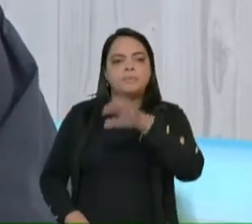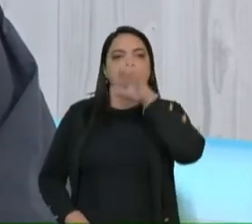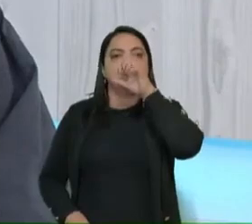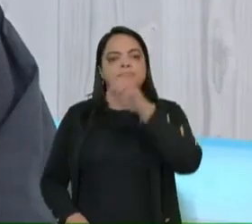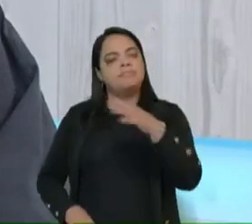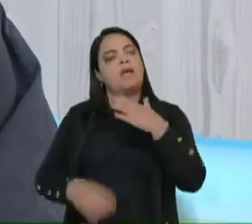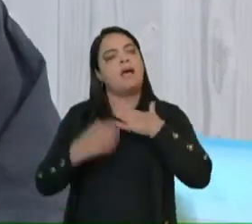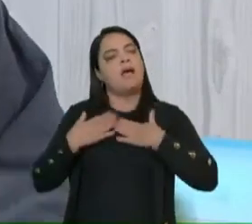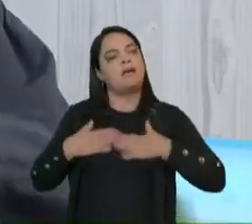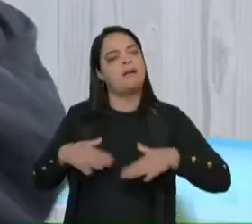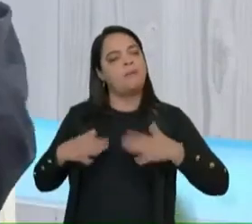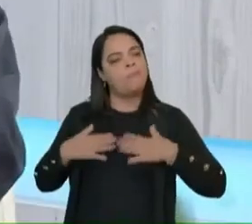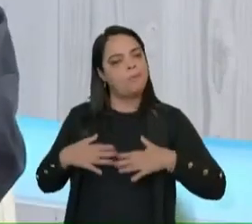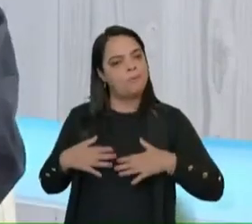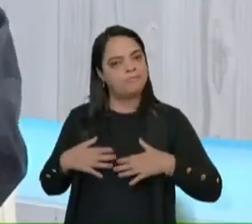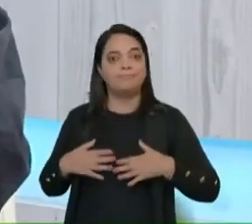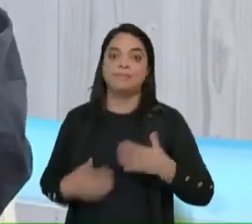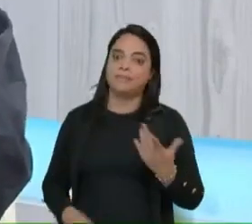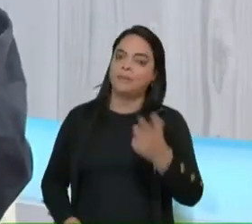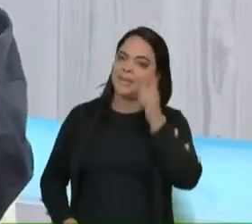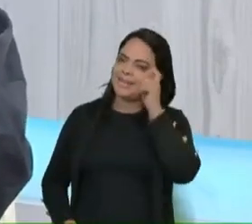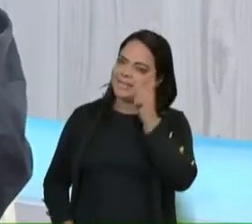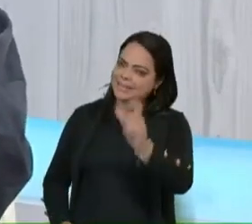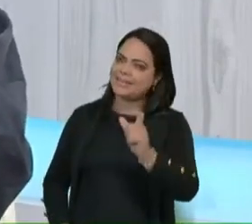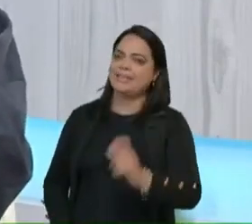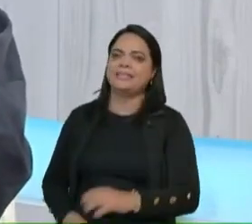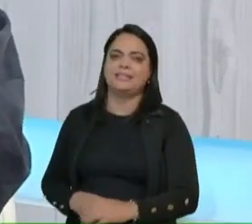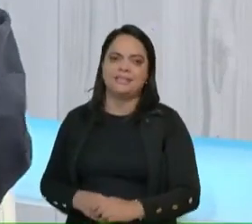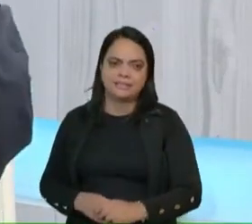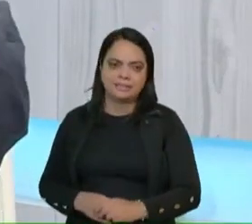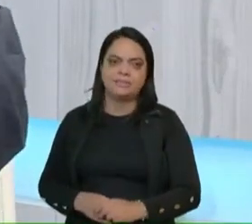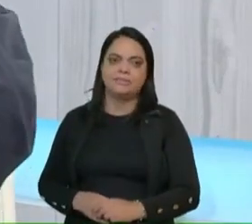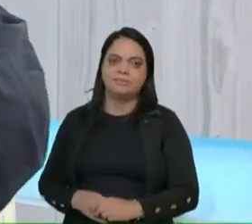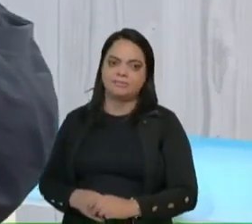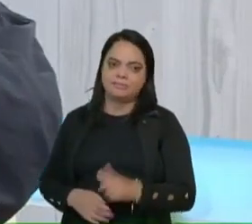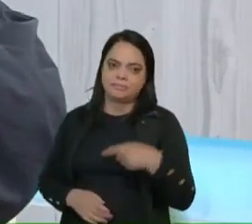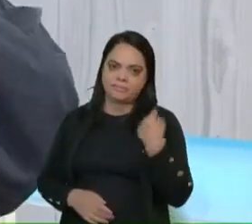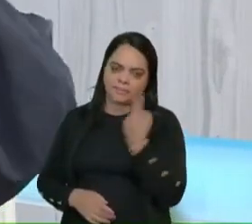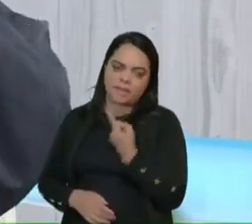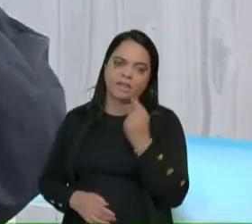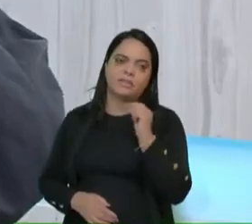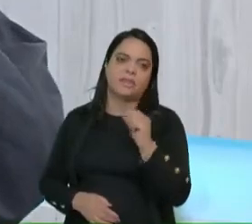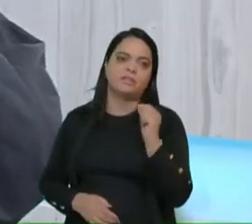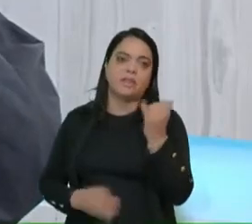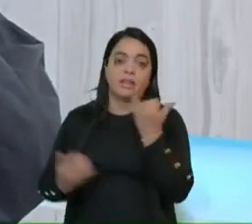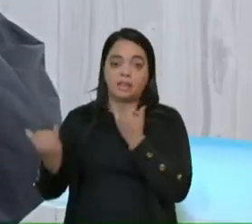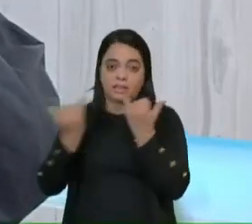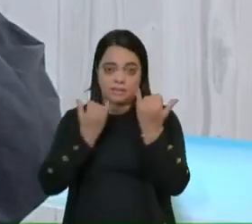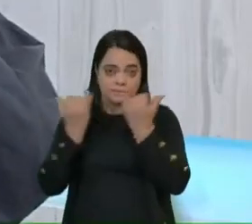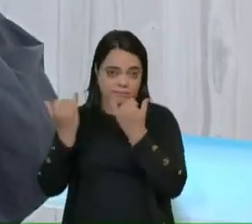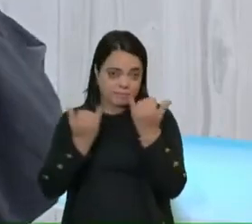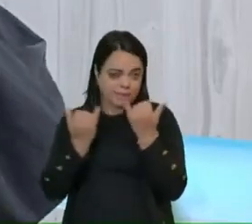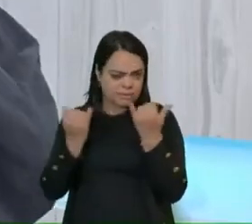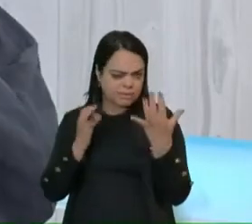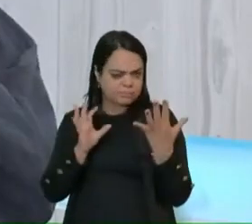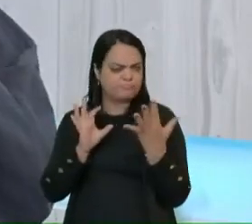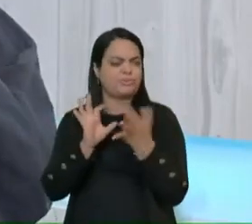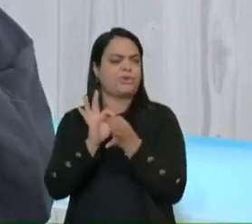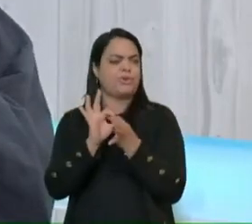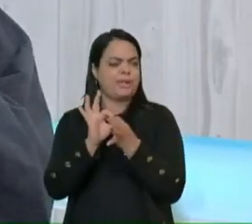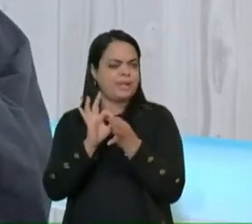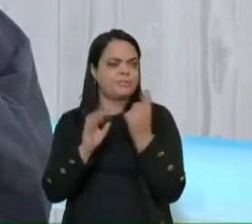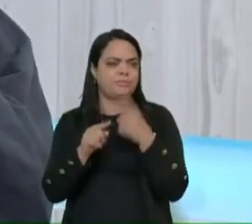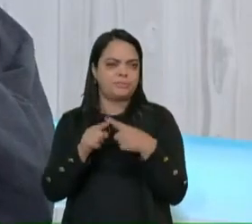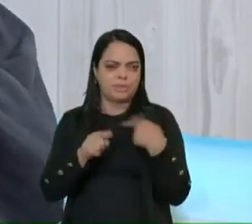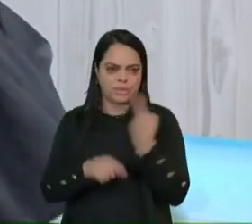realmente Me acalmou então é interessante que a gente conecte as informações sobre isso porque a gente vive